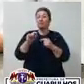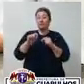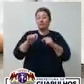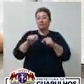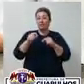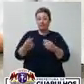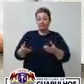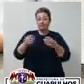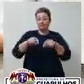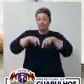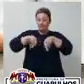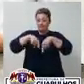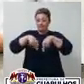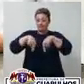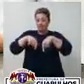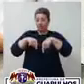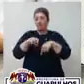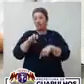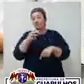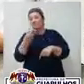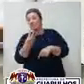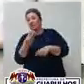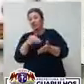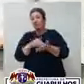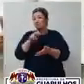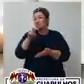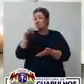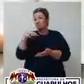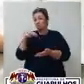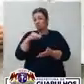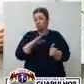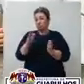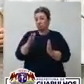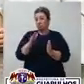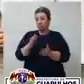depois, só acrescentar ali na batedeira e bater de 3 a 5 minutos.